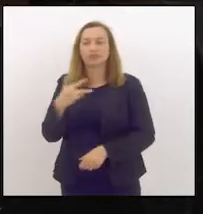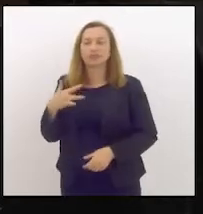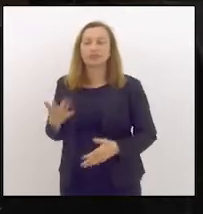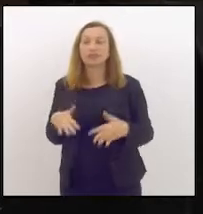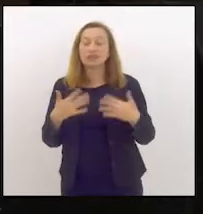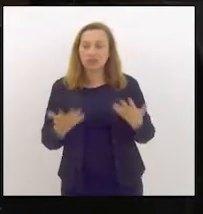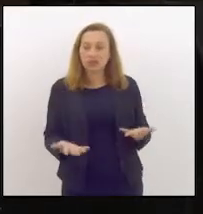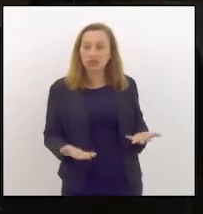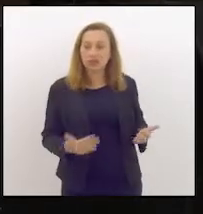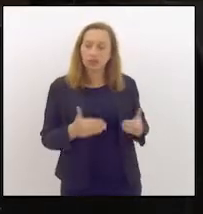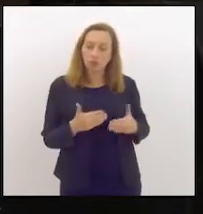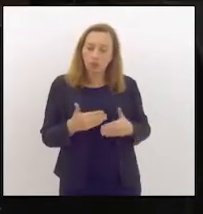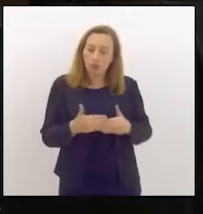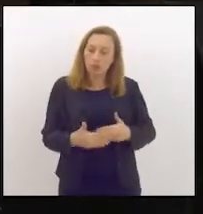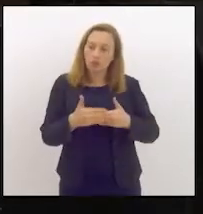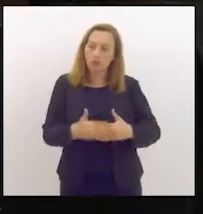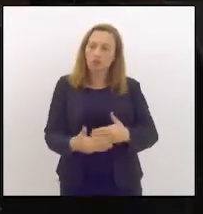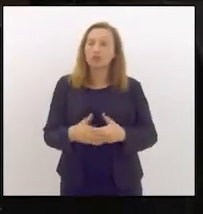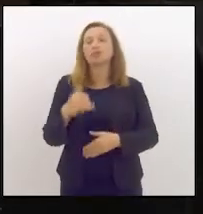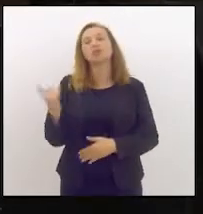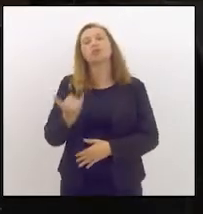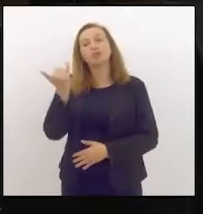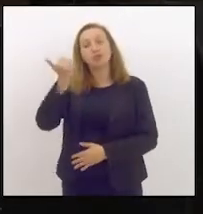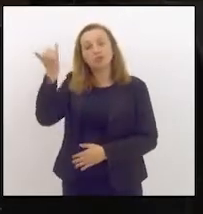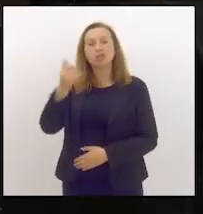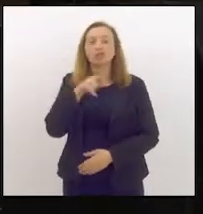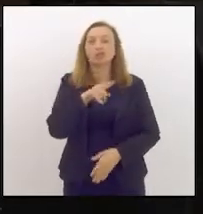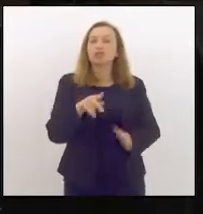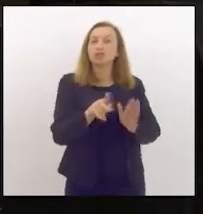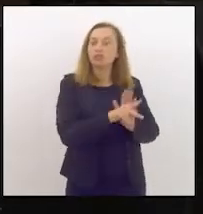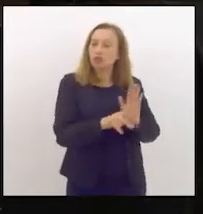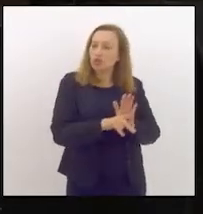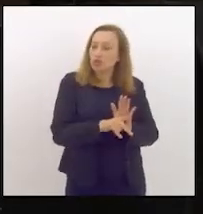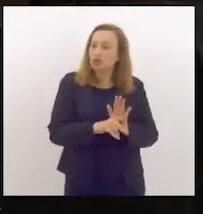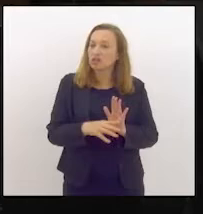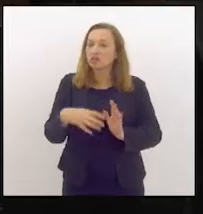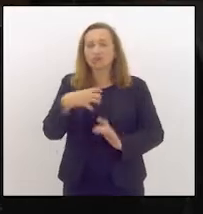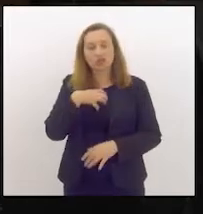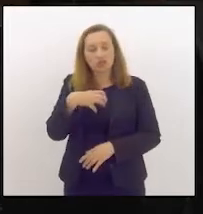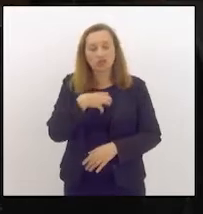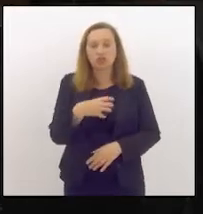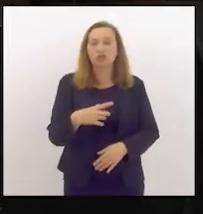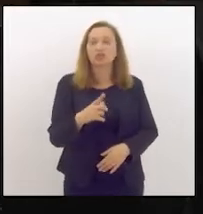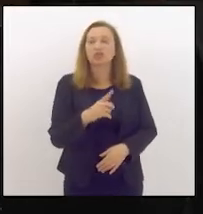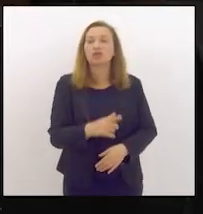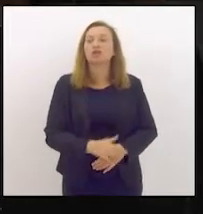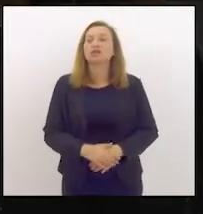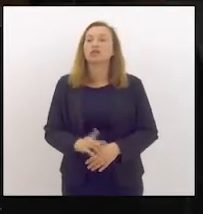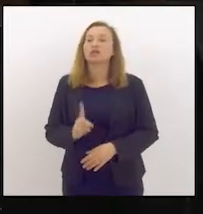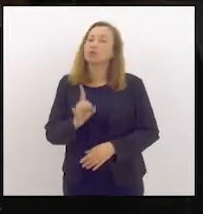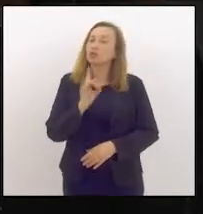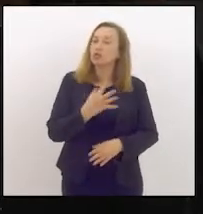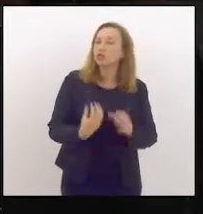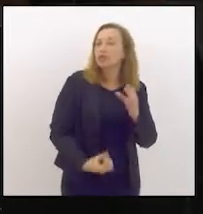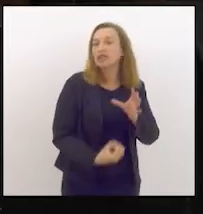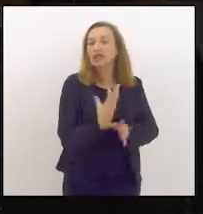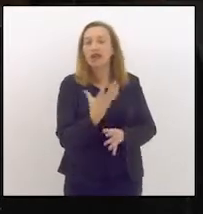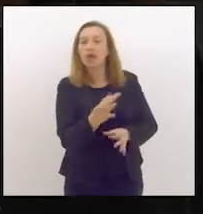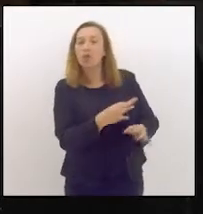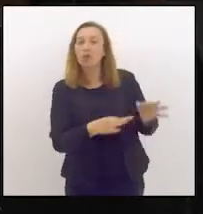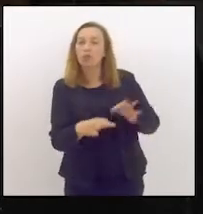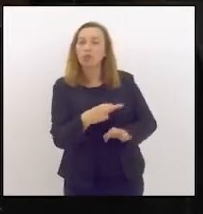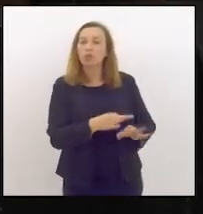saúde então a gente teve um avanço importante e esse projeto vem nesse sentido não só de criar esse